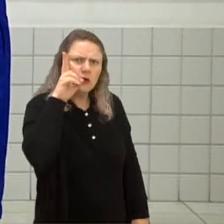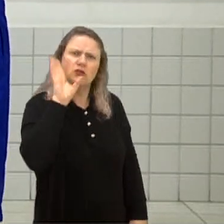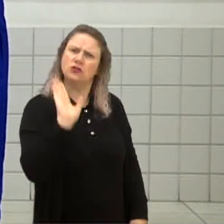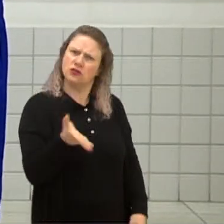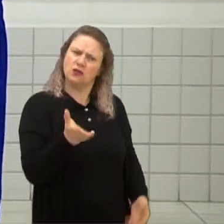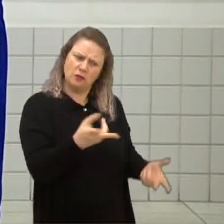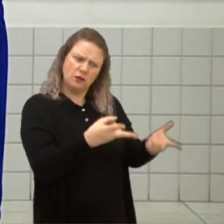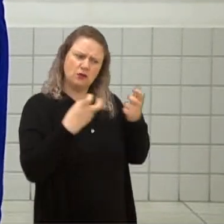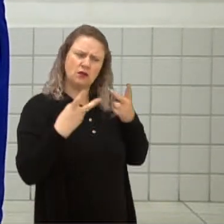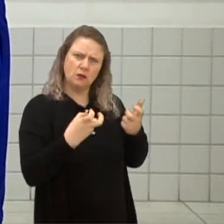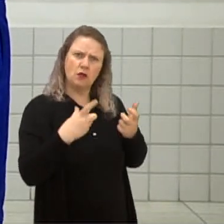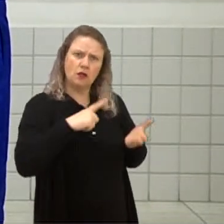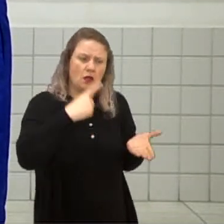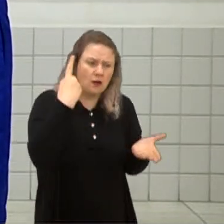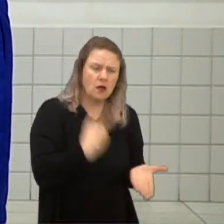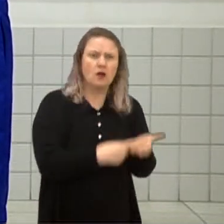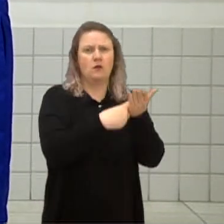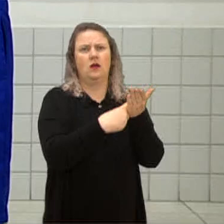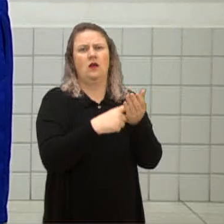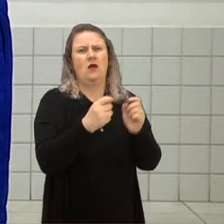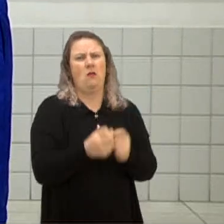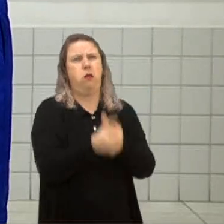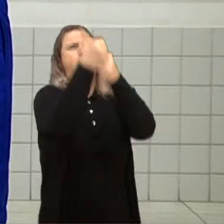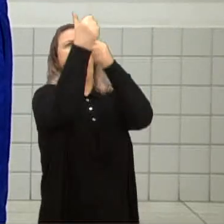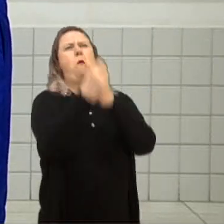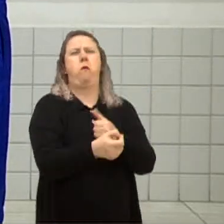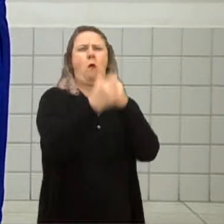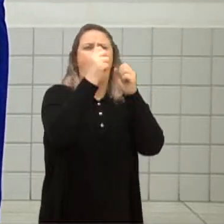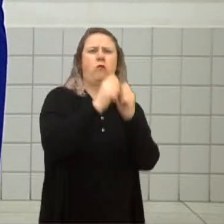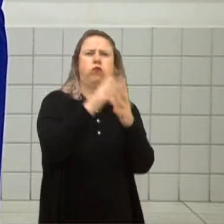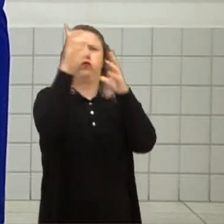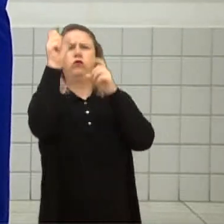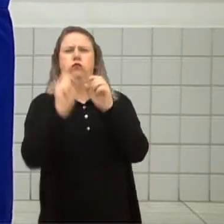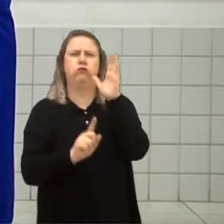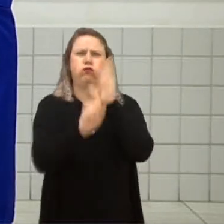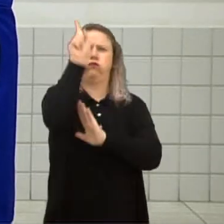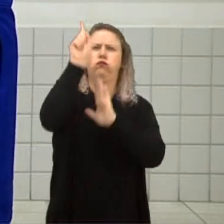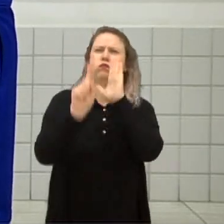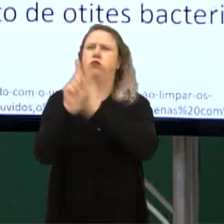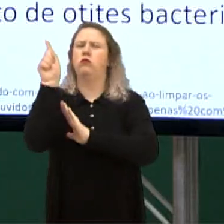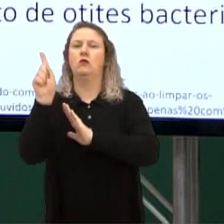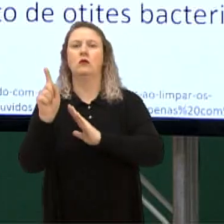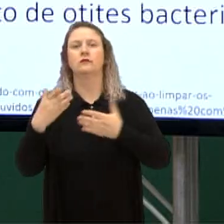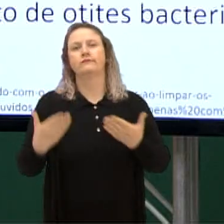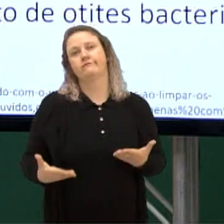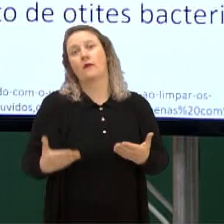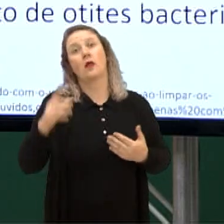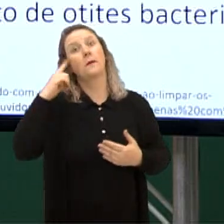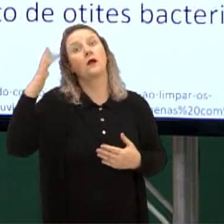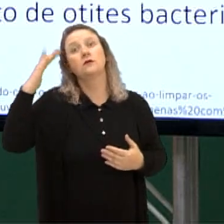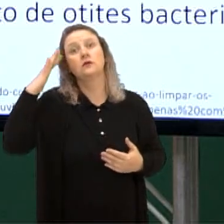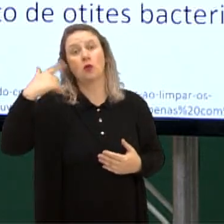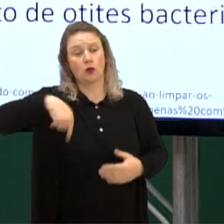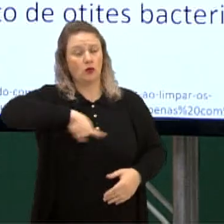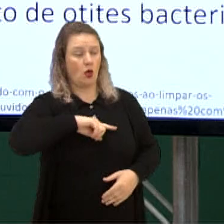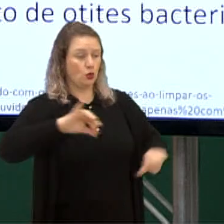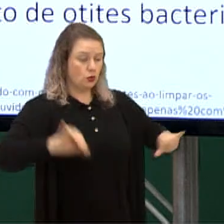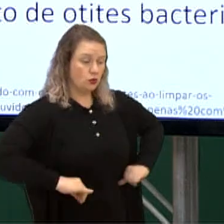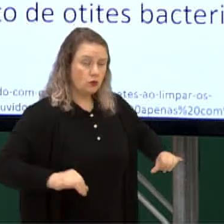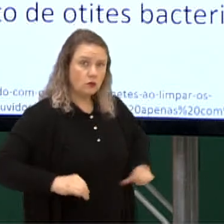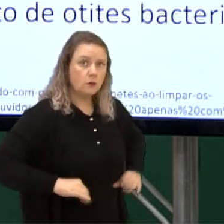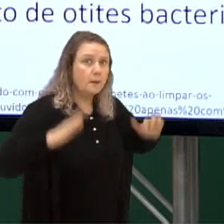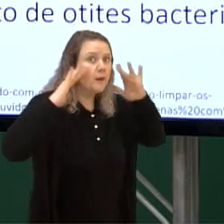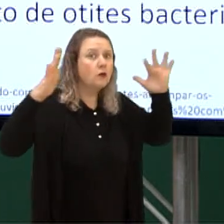que sempre tem campanha para não soltar fogos no final do ano? Se o barulho para nós já é alto, imagine para o cachorro que tem